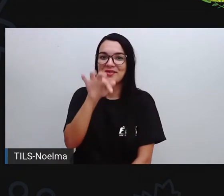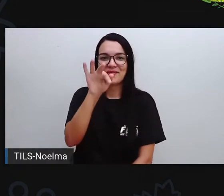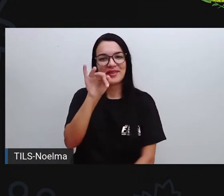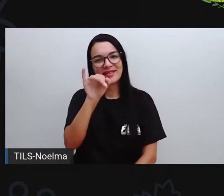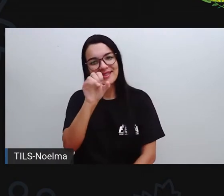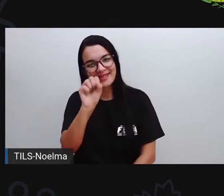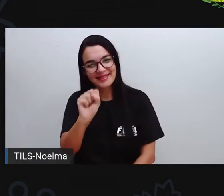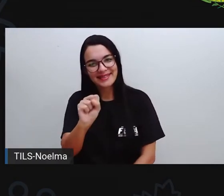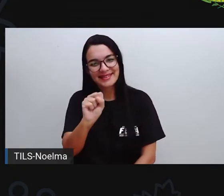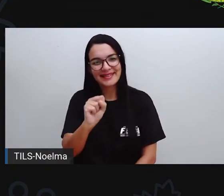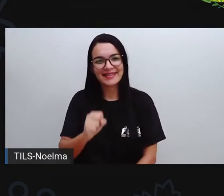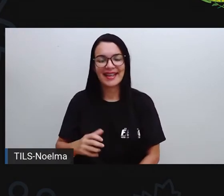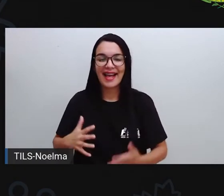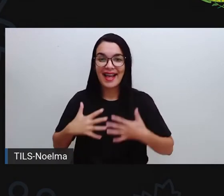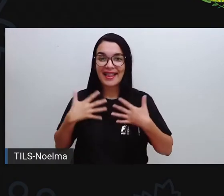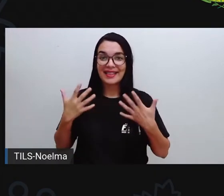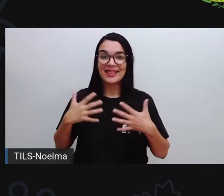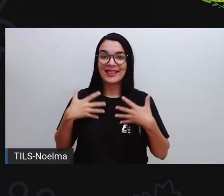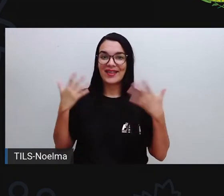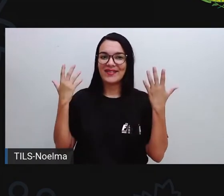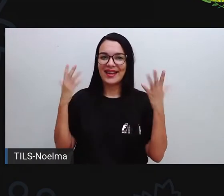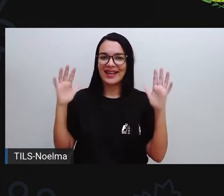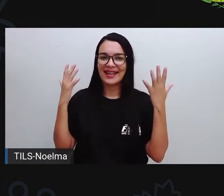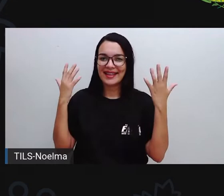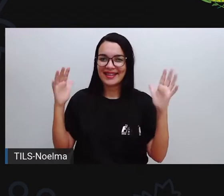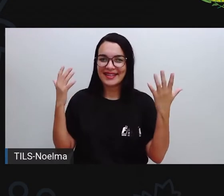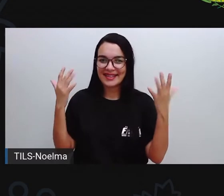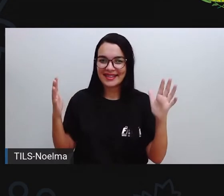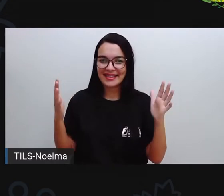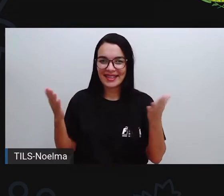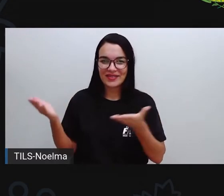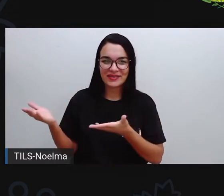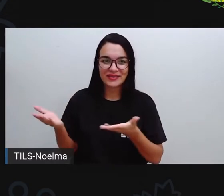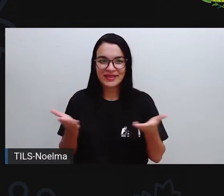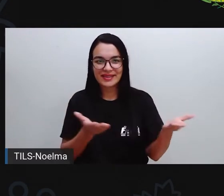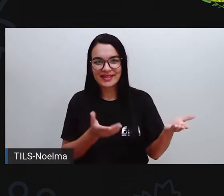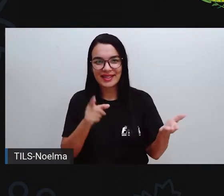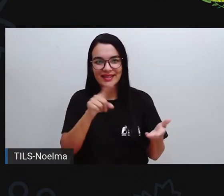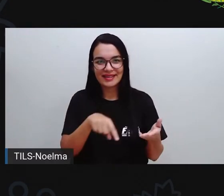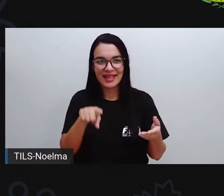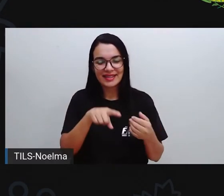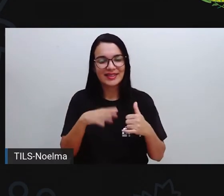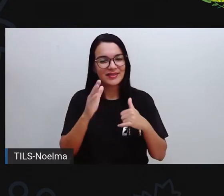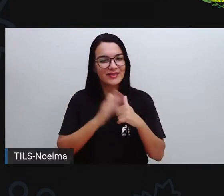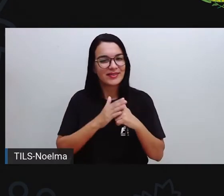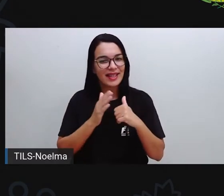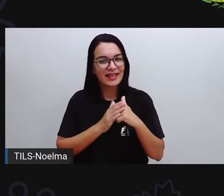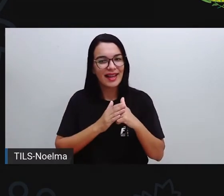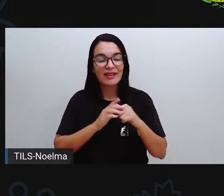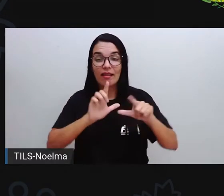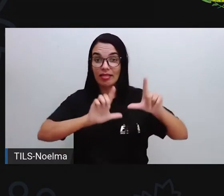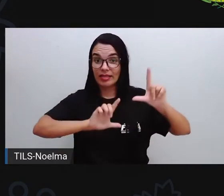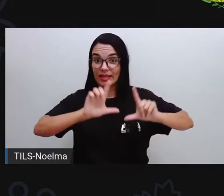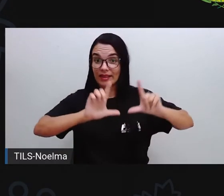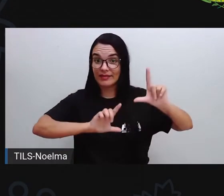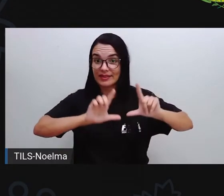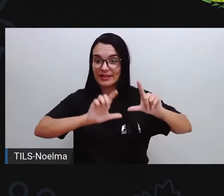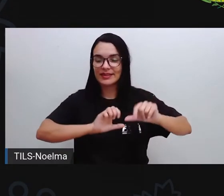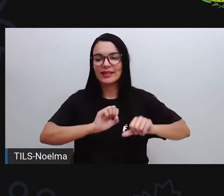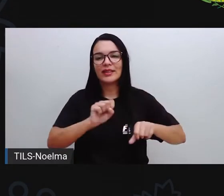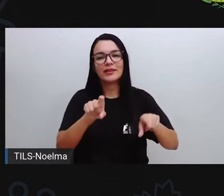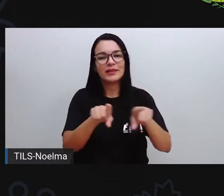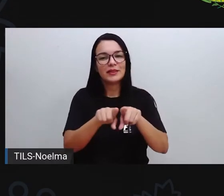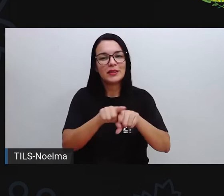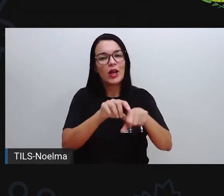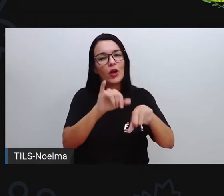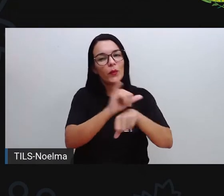Santana. É com enorme alegria que a gente recebe vocês aqui no nosso canal para mais